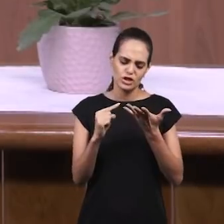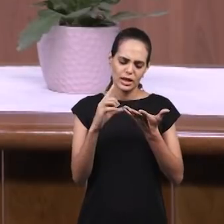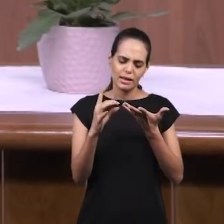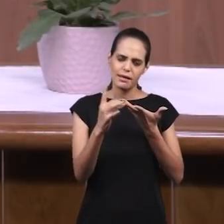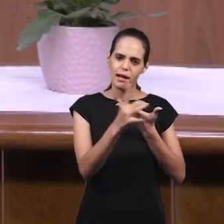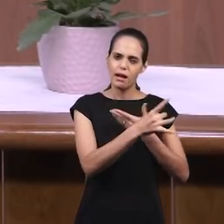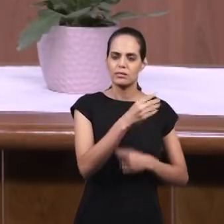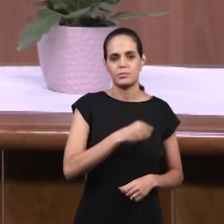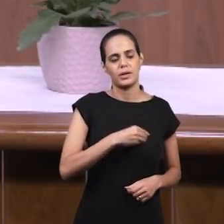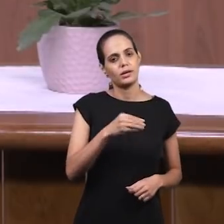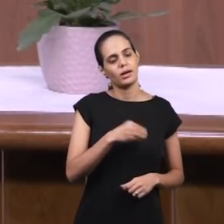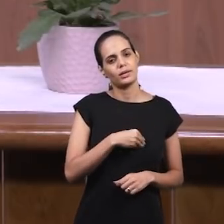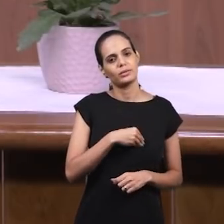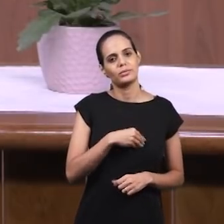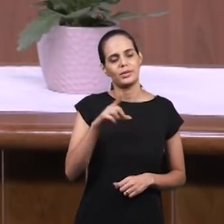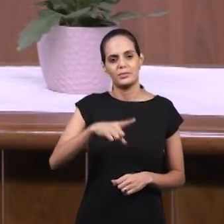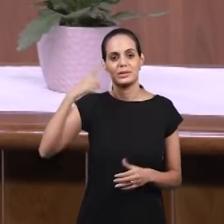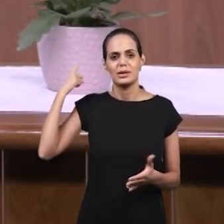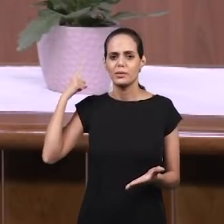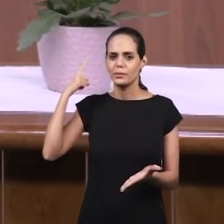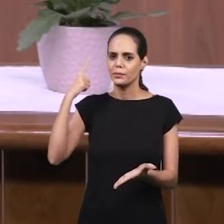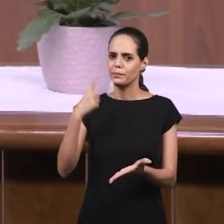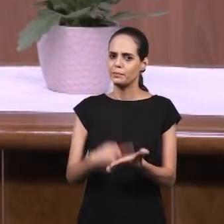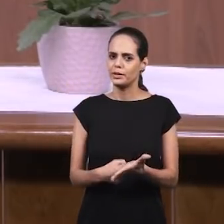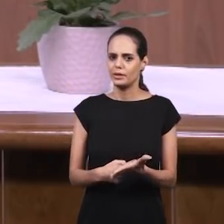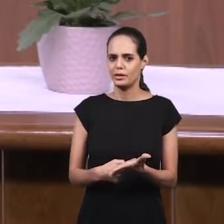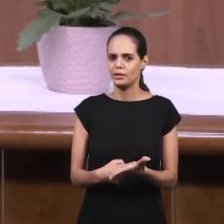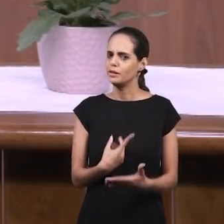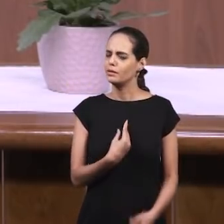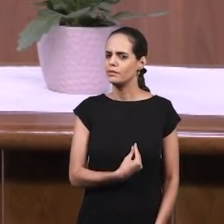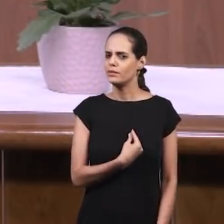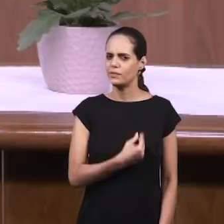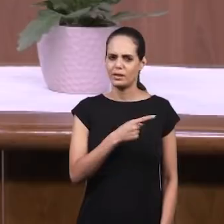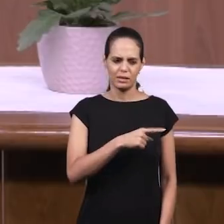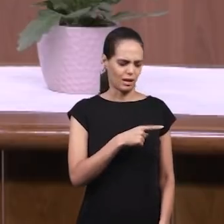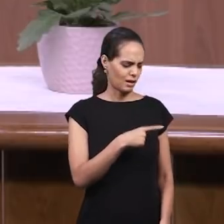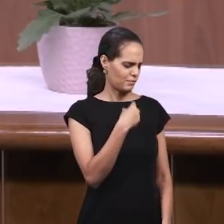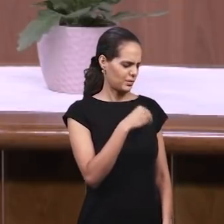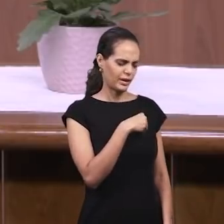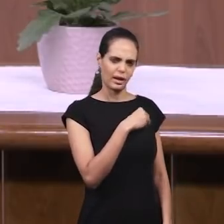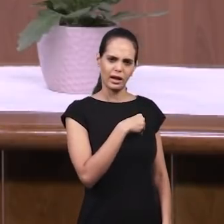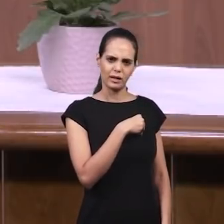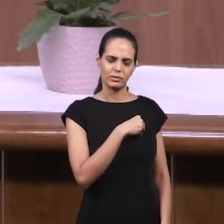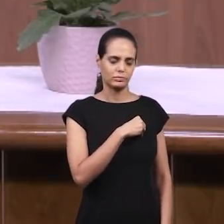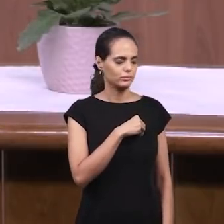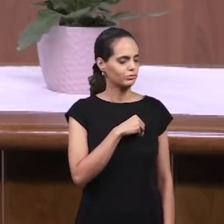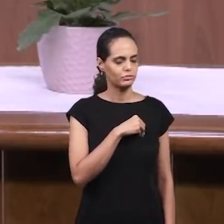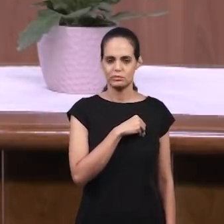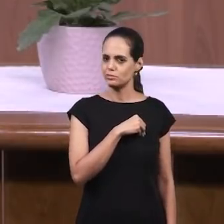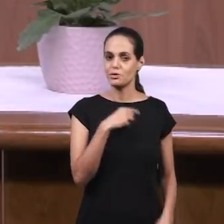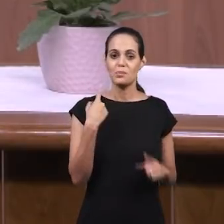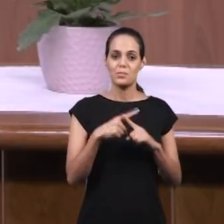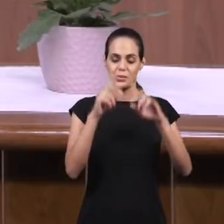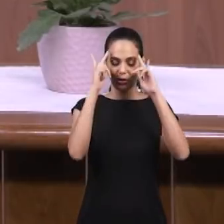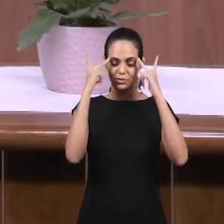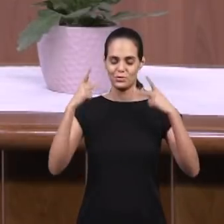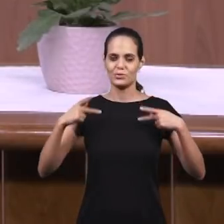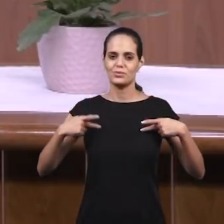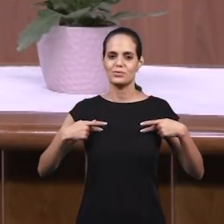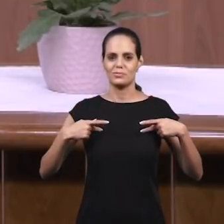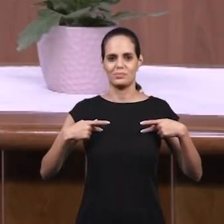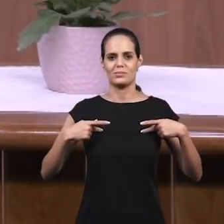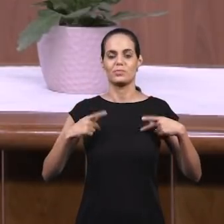o pecado. E você não precisa de cumprir, né, de viver no pecado, porque o Filho do Homem já